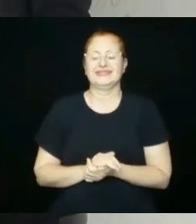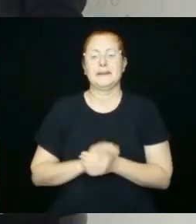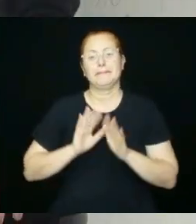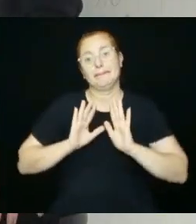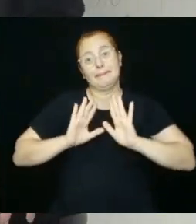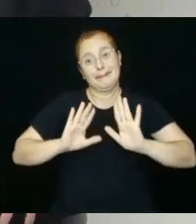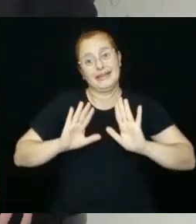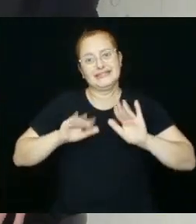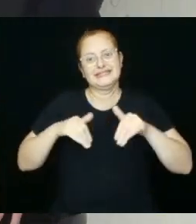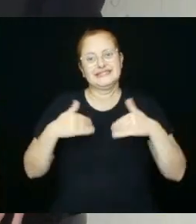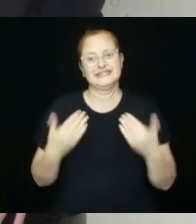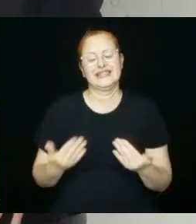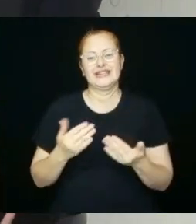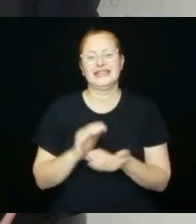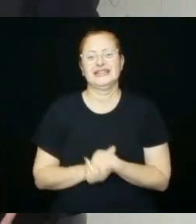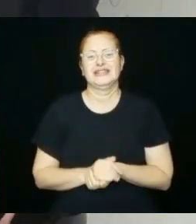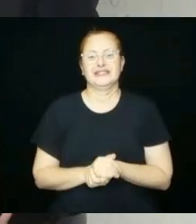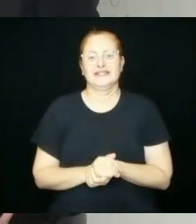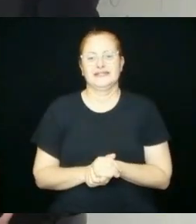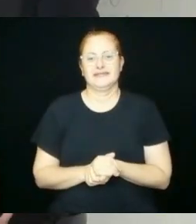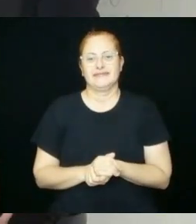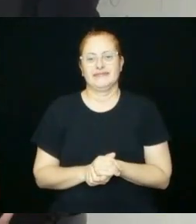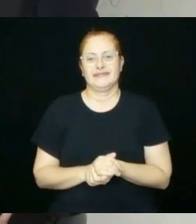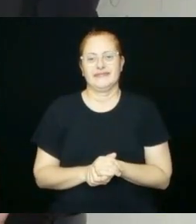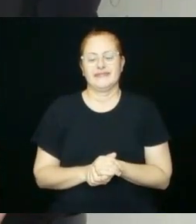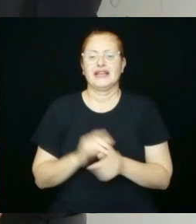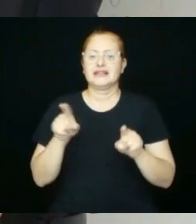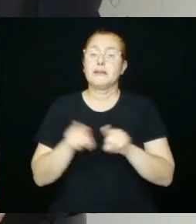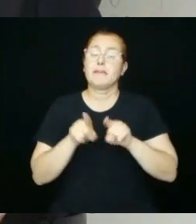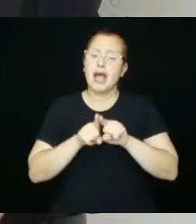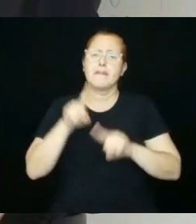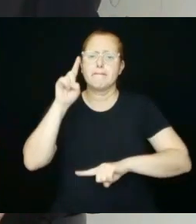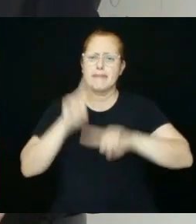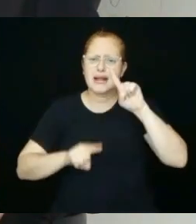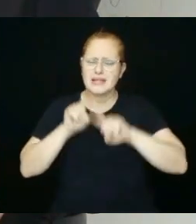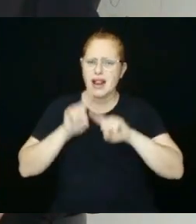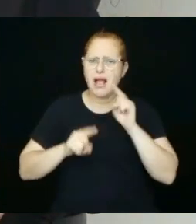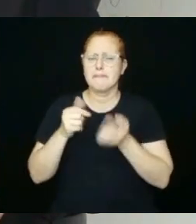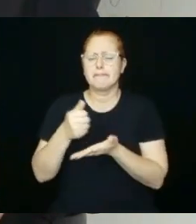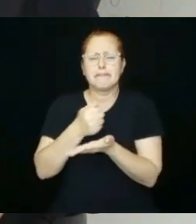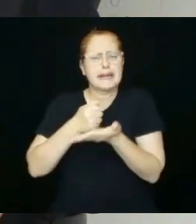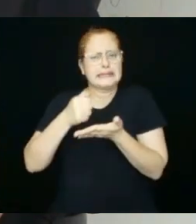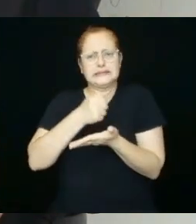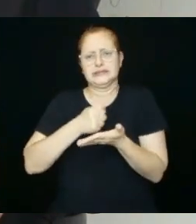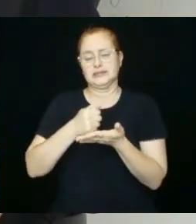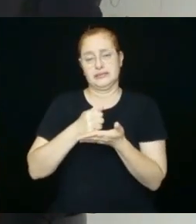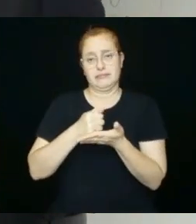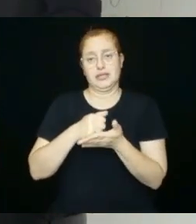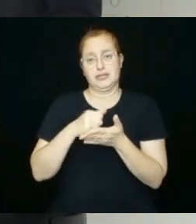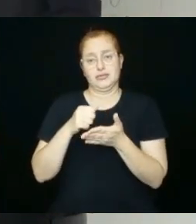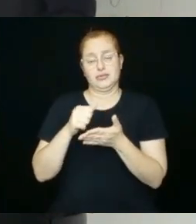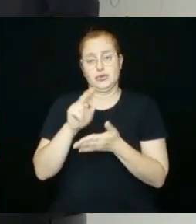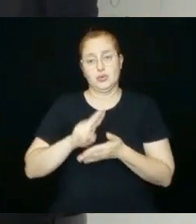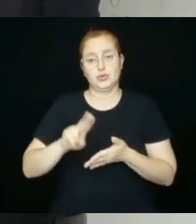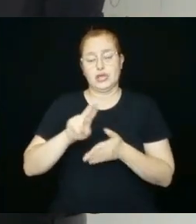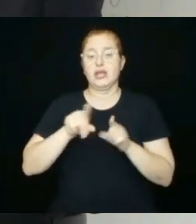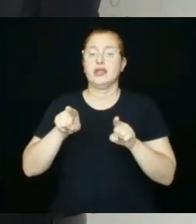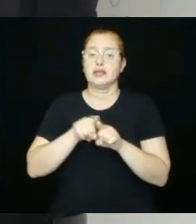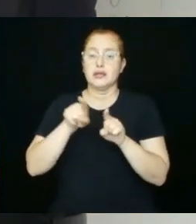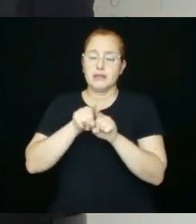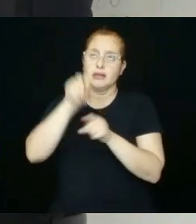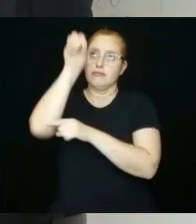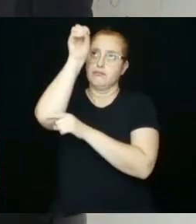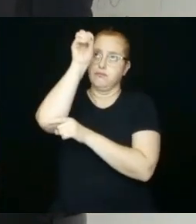Mas é isso, né? A questão dos materiais é basicamente isso. O uso do projetor,